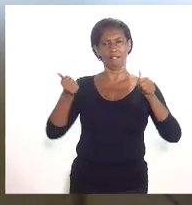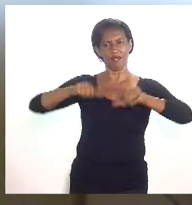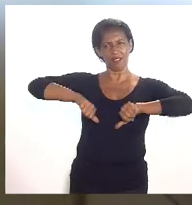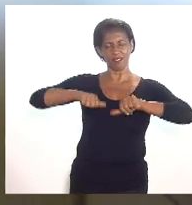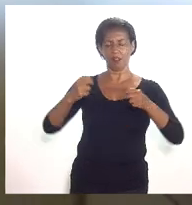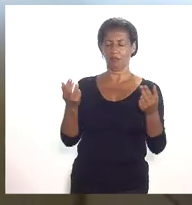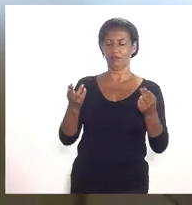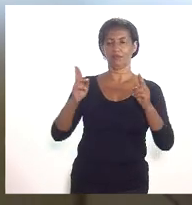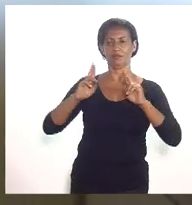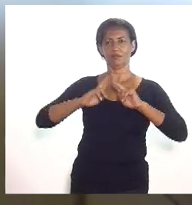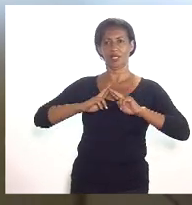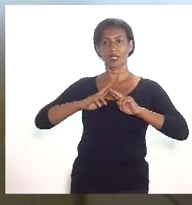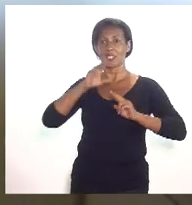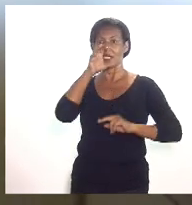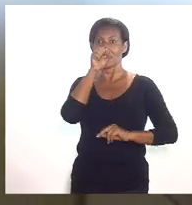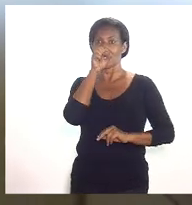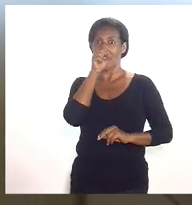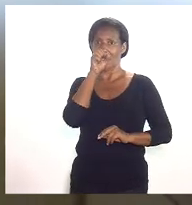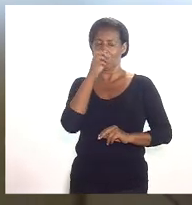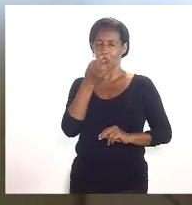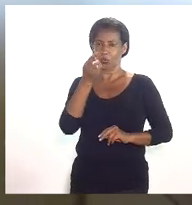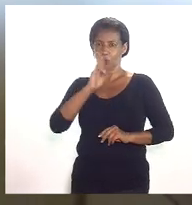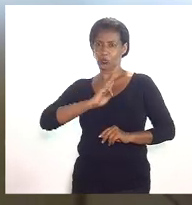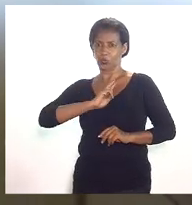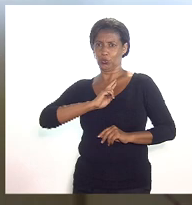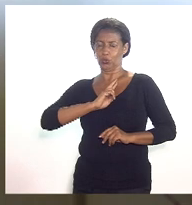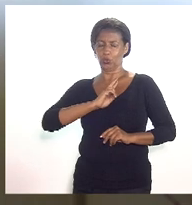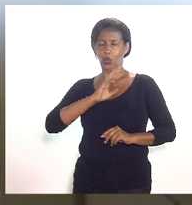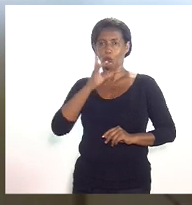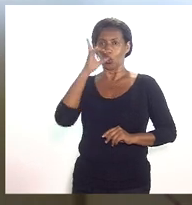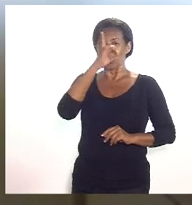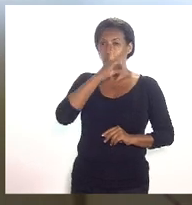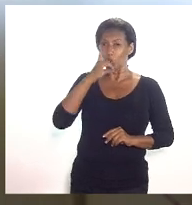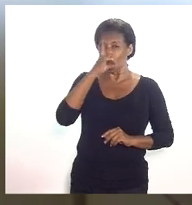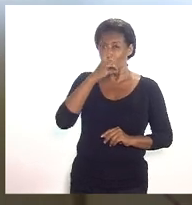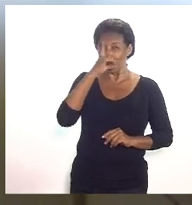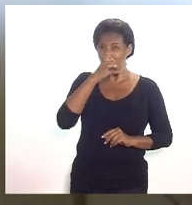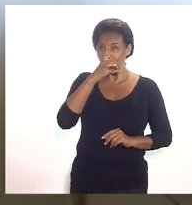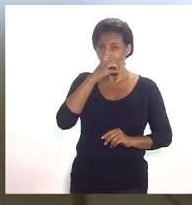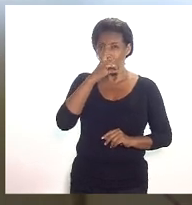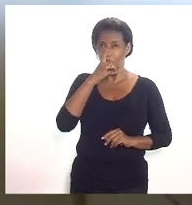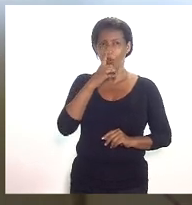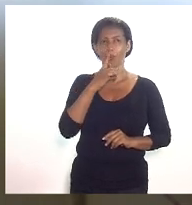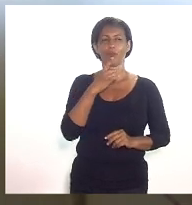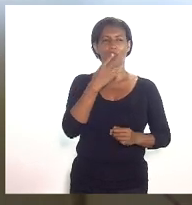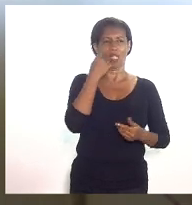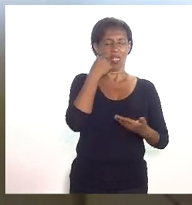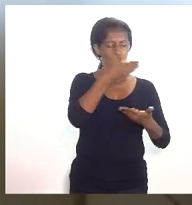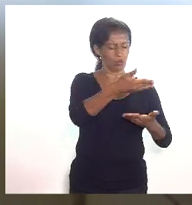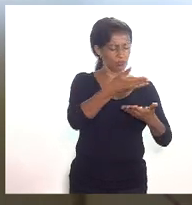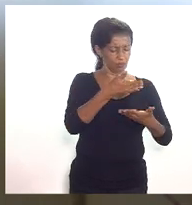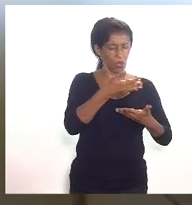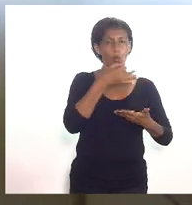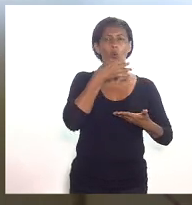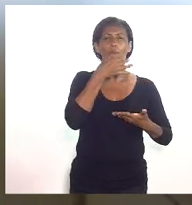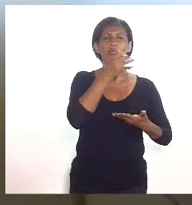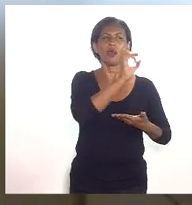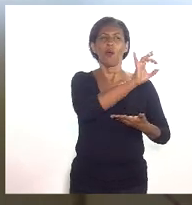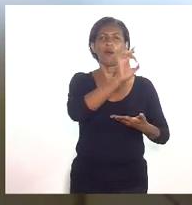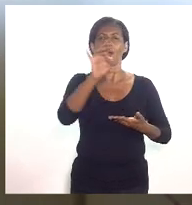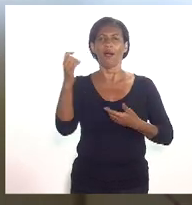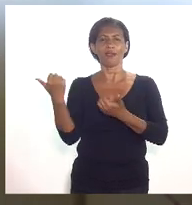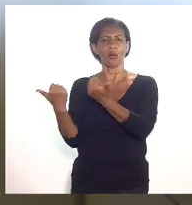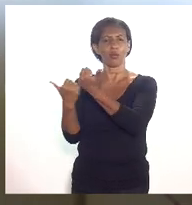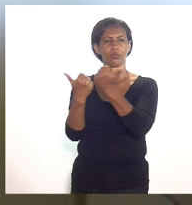sábado, depois do meio-dia e domingo, eu leio todos os projetos, o que é novo, dou minha opinião sobre a constitucionalidade,